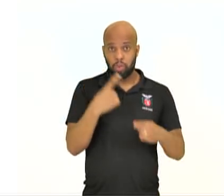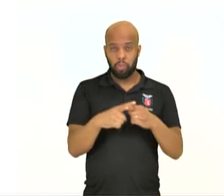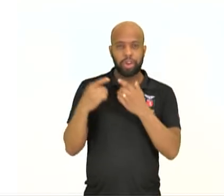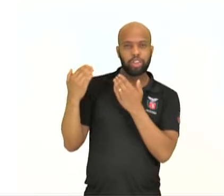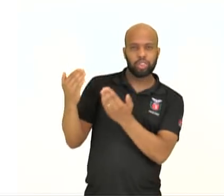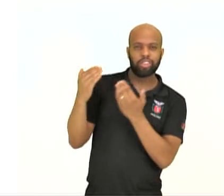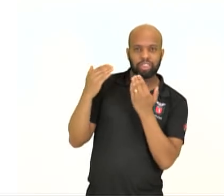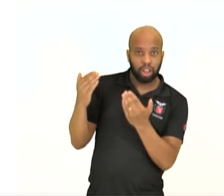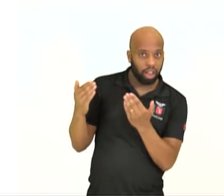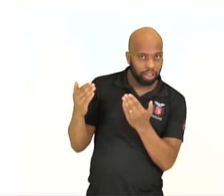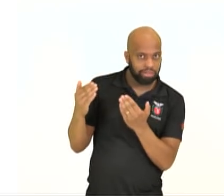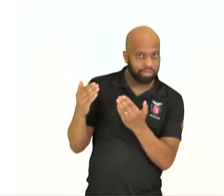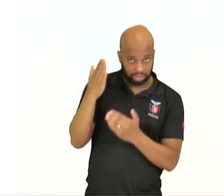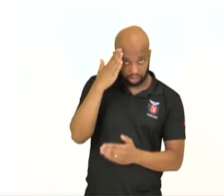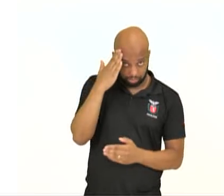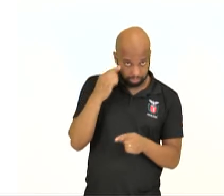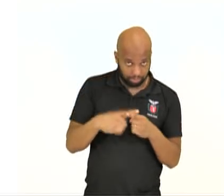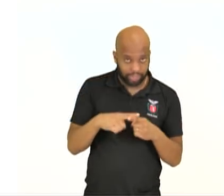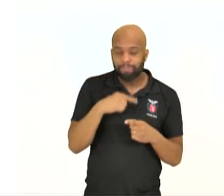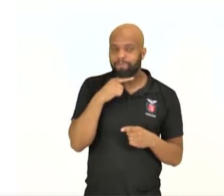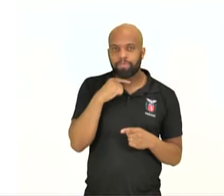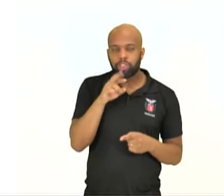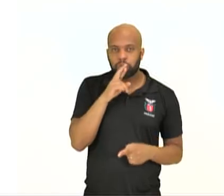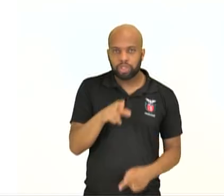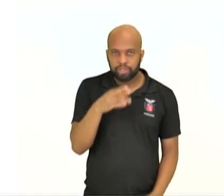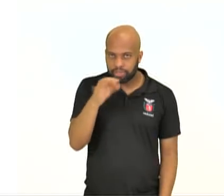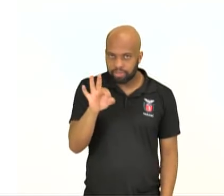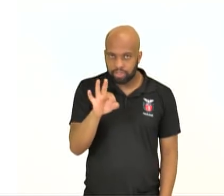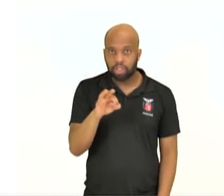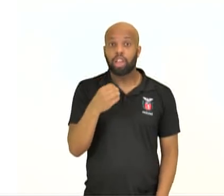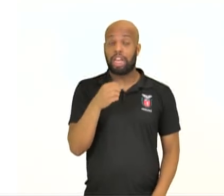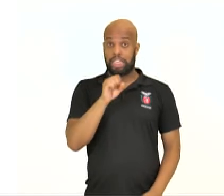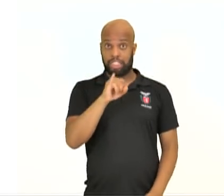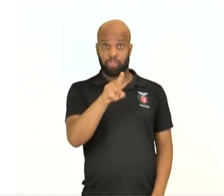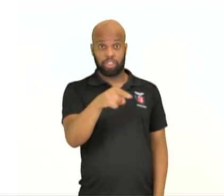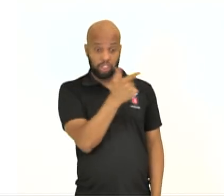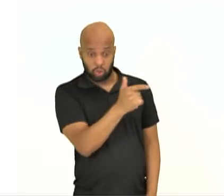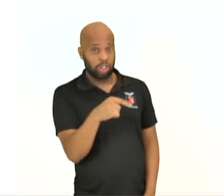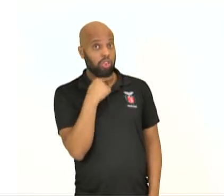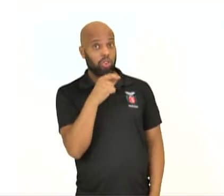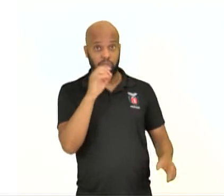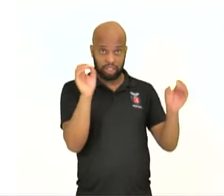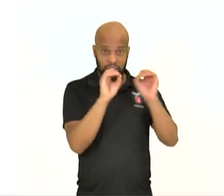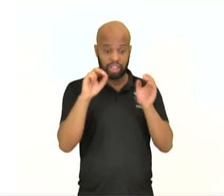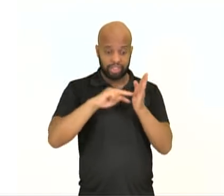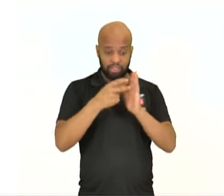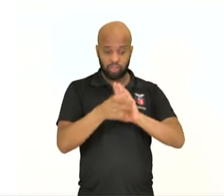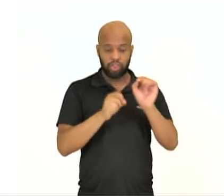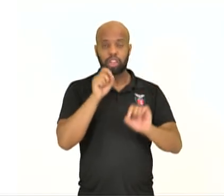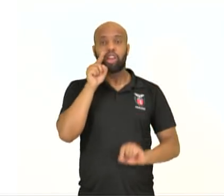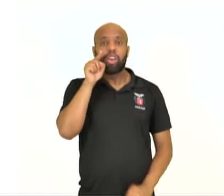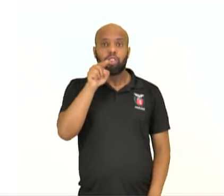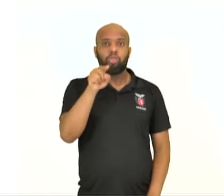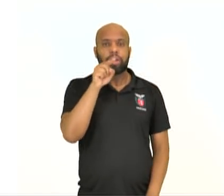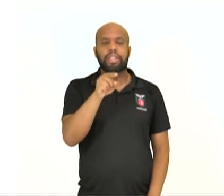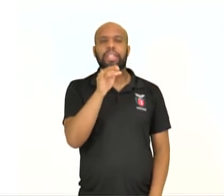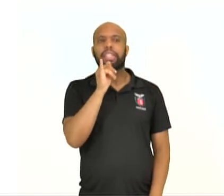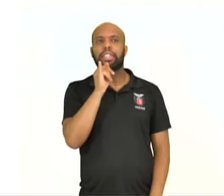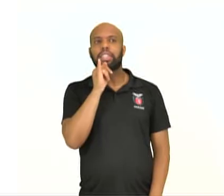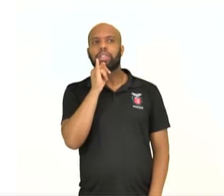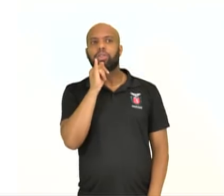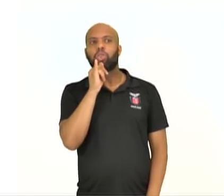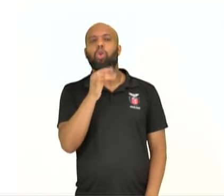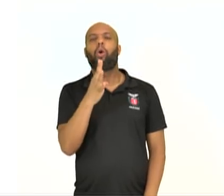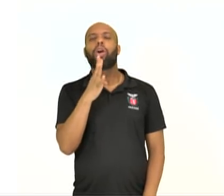dúvida? Se houve. Se não houve a dúvida, é porque você lançou mão de